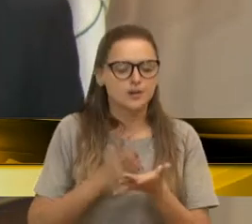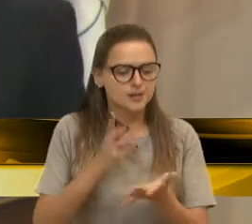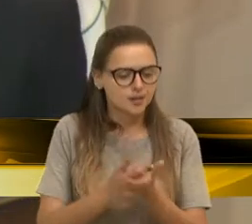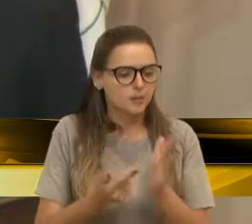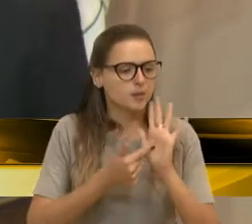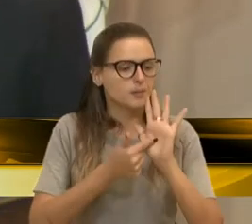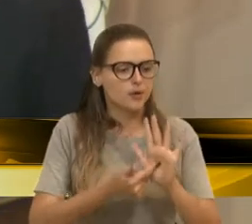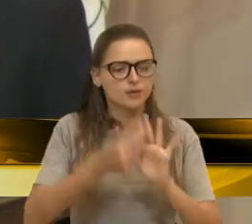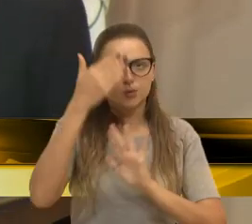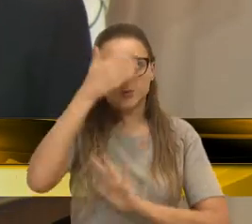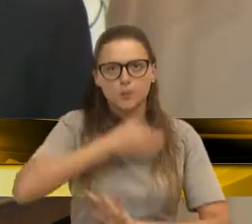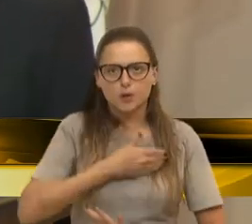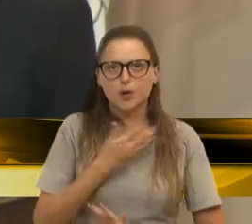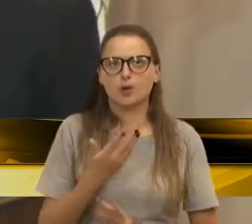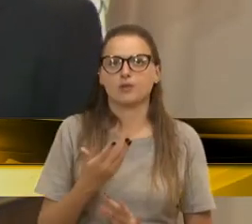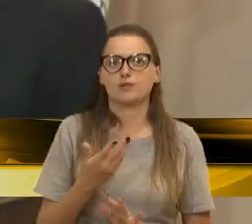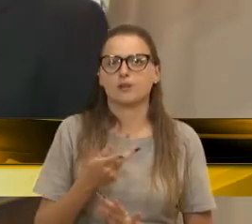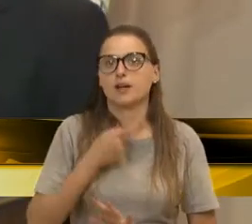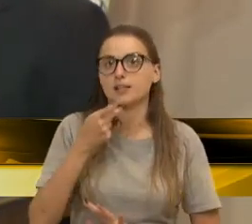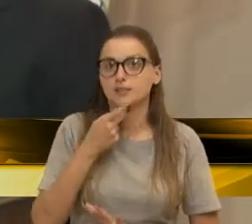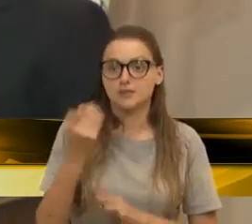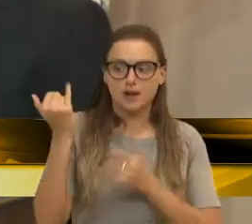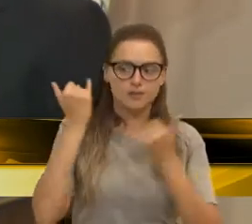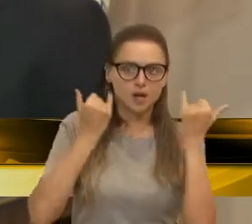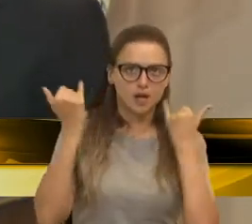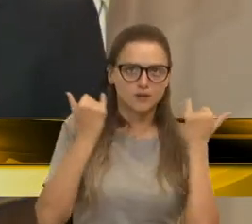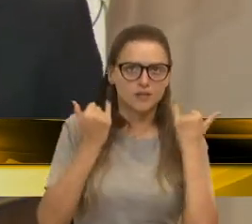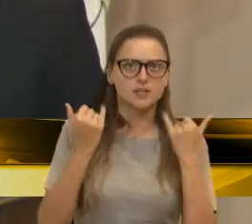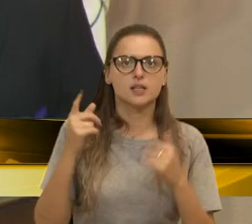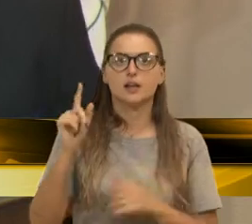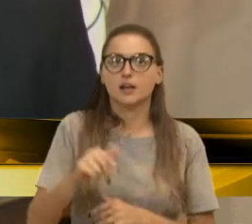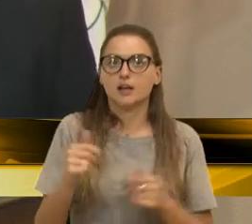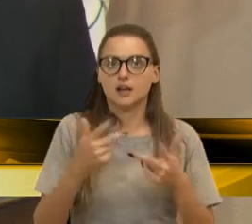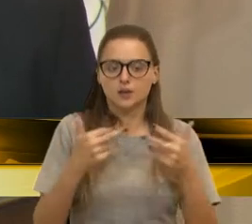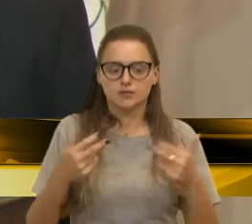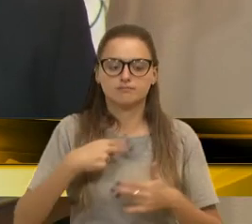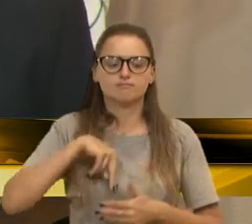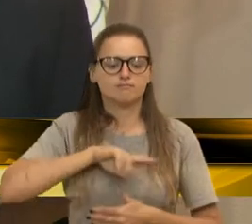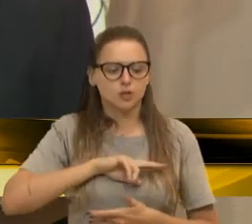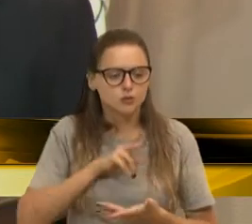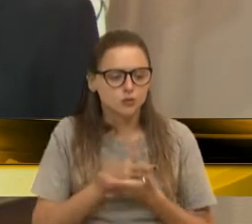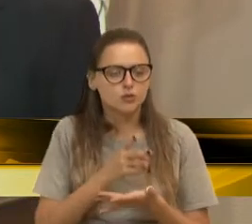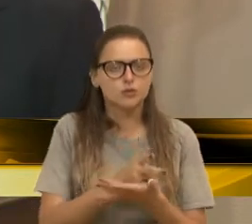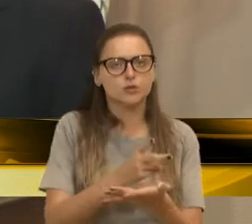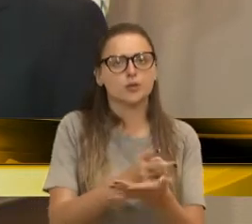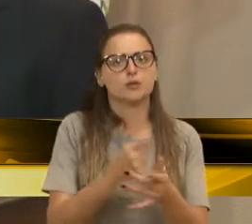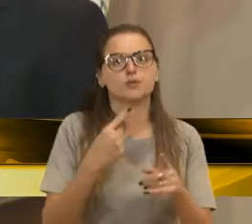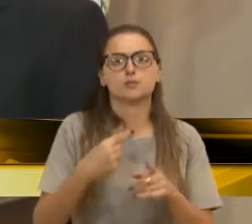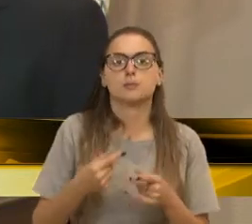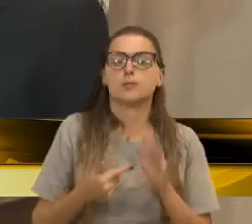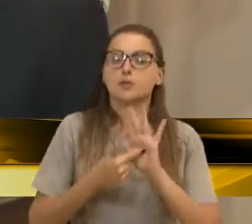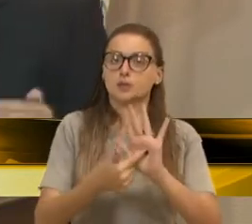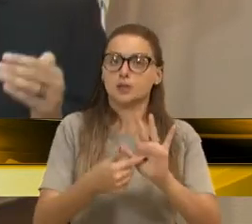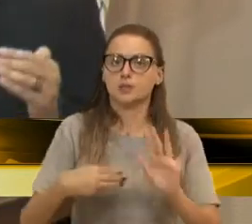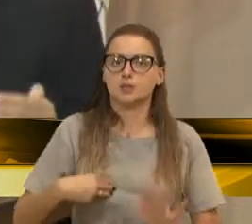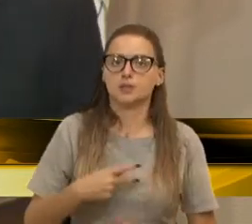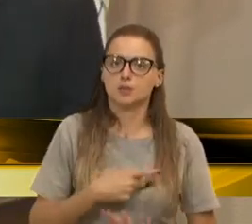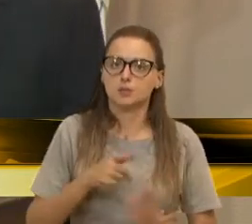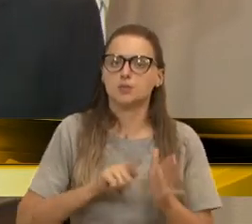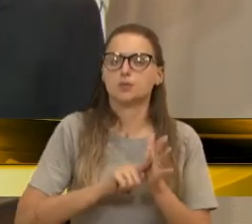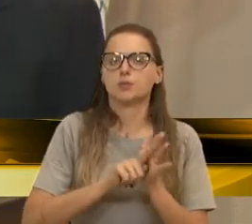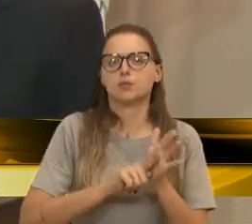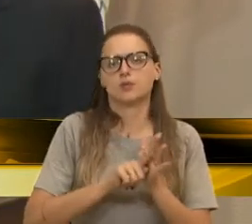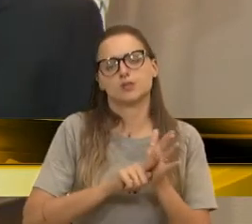dados. Os depoimentos que nos chegam são depoimentos que nos tocam. Nós levamos isso adiante para o Ministério Público investigar. Então, o que